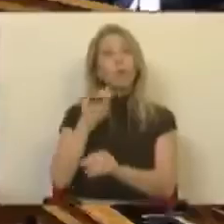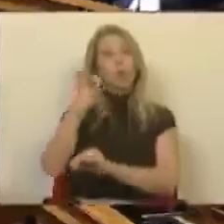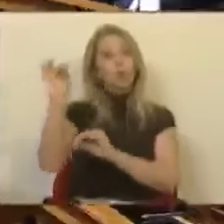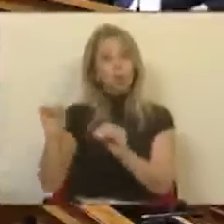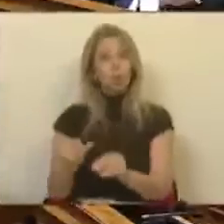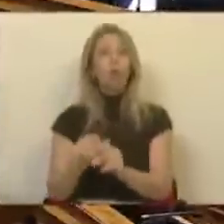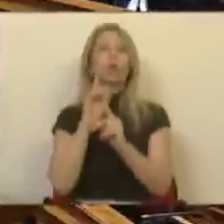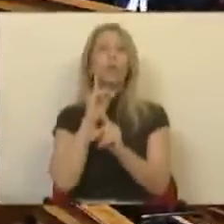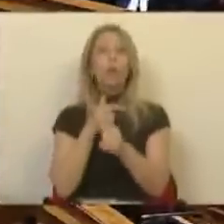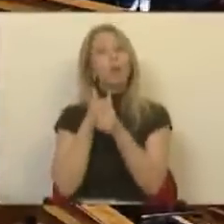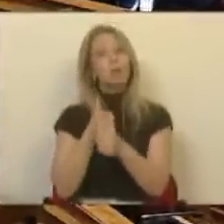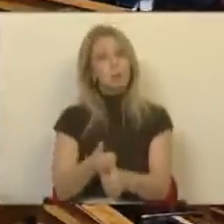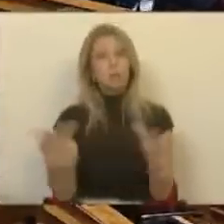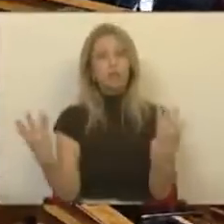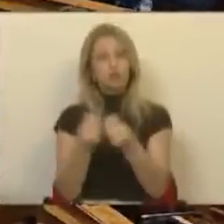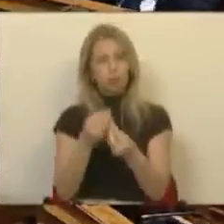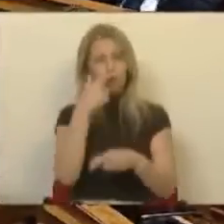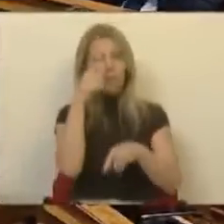obrigado